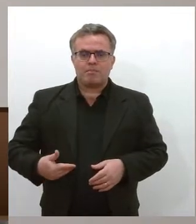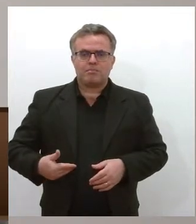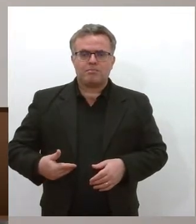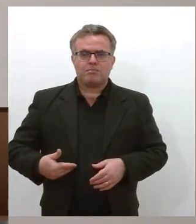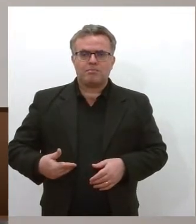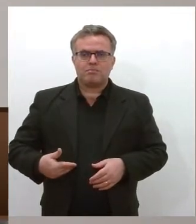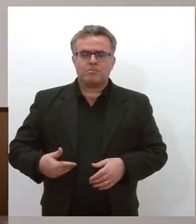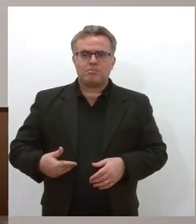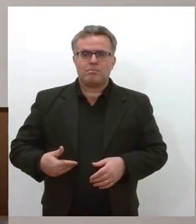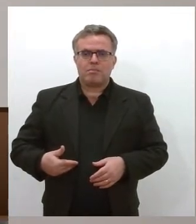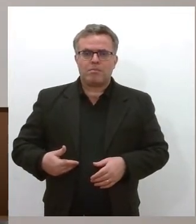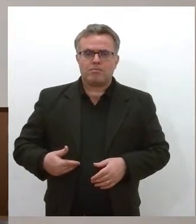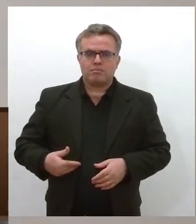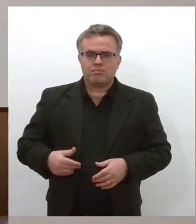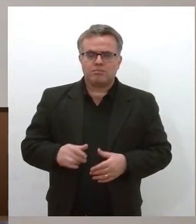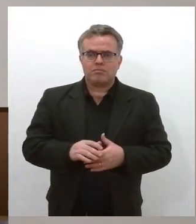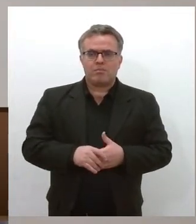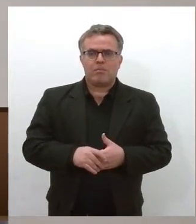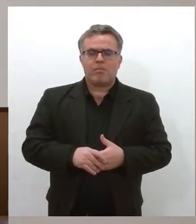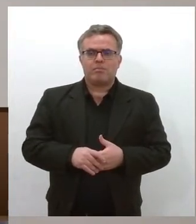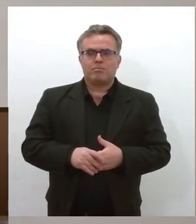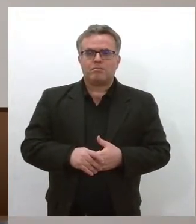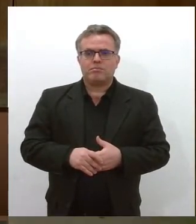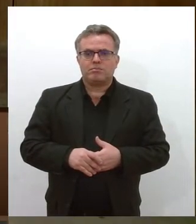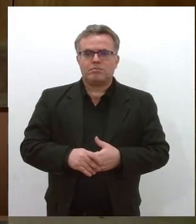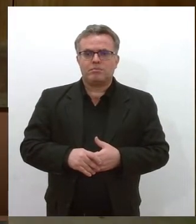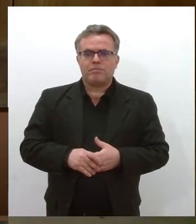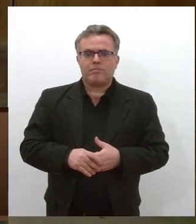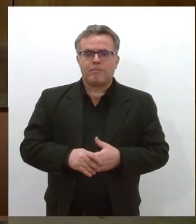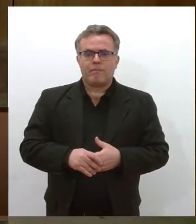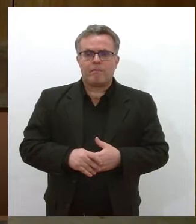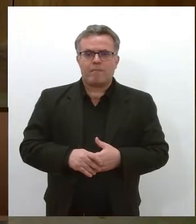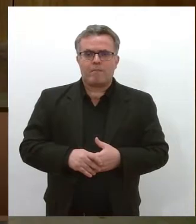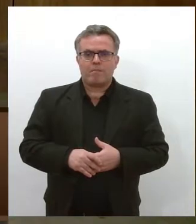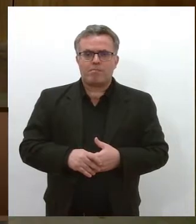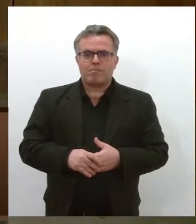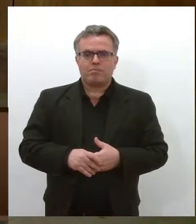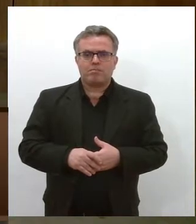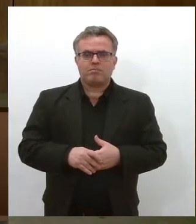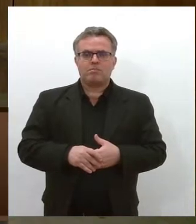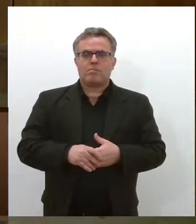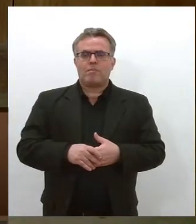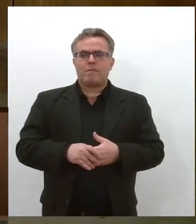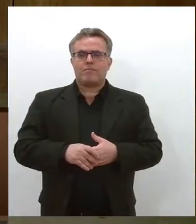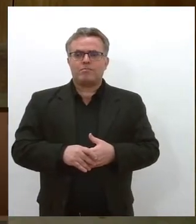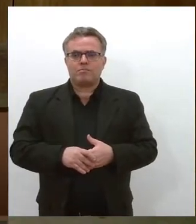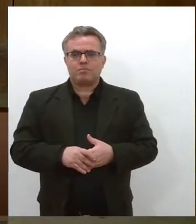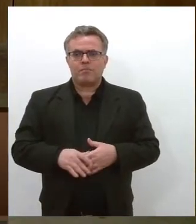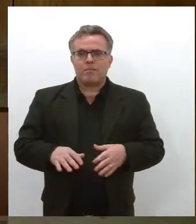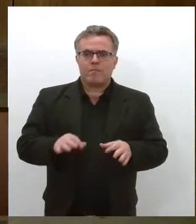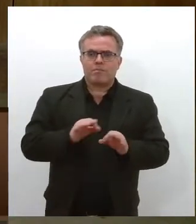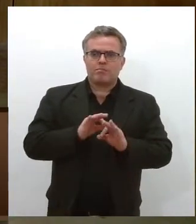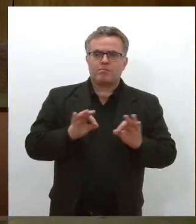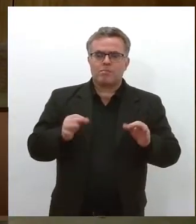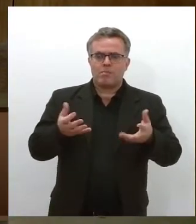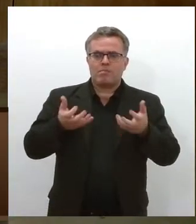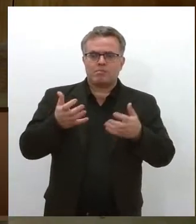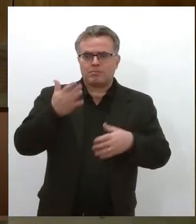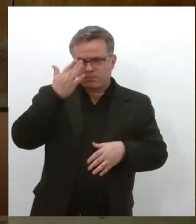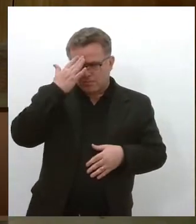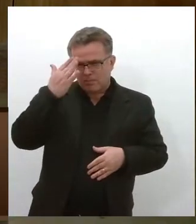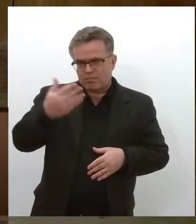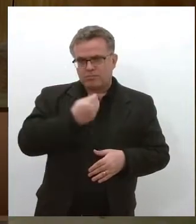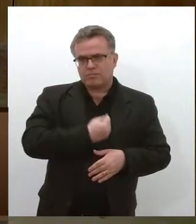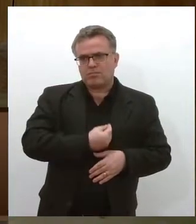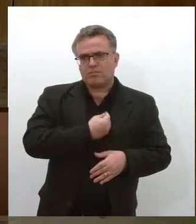faz políticas públicas, você faz para todo mundo. Muito bem, é isso. Noemi, queremos agradecer a sua participação aqui no Além da Pauta.